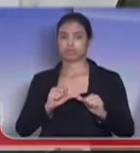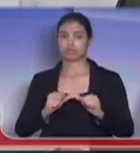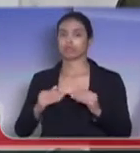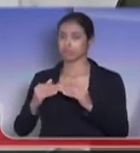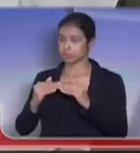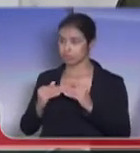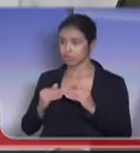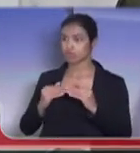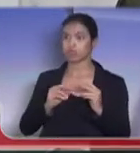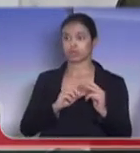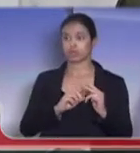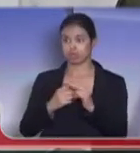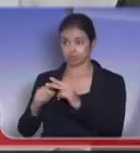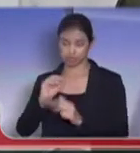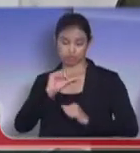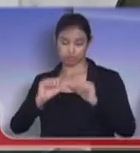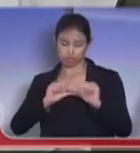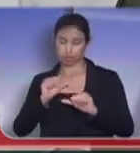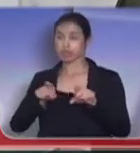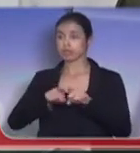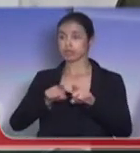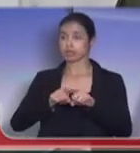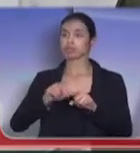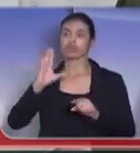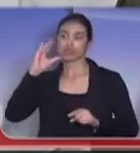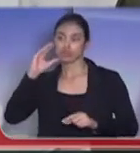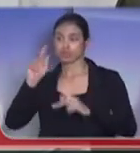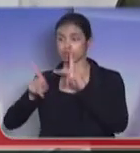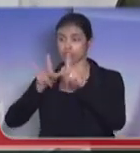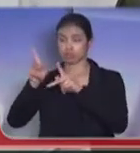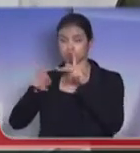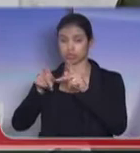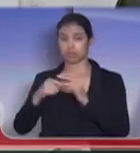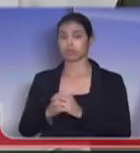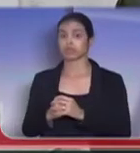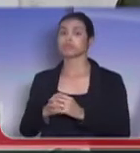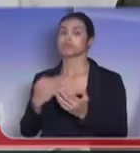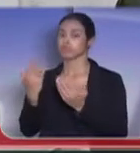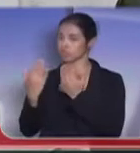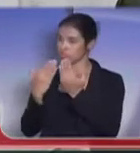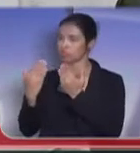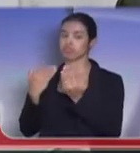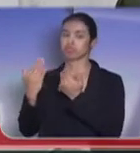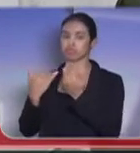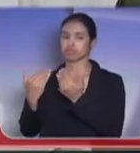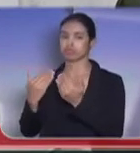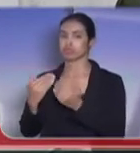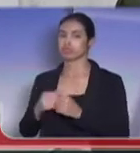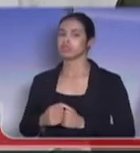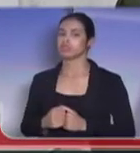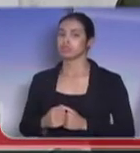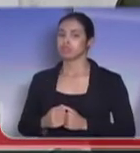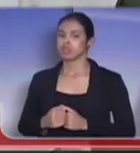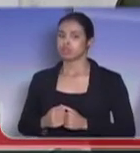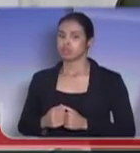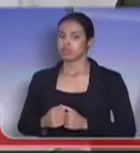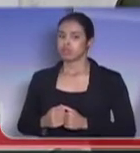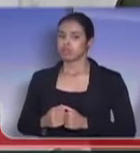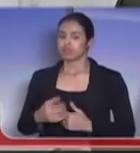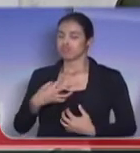um reajuste para os funcionários públicos e sentimos que sentimos uma